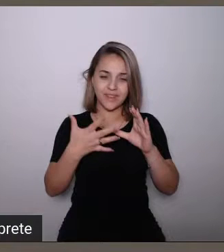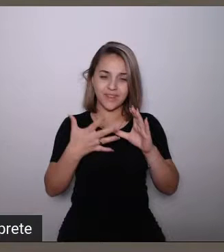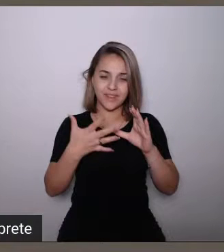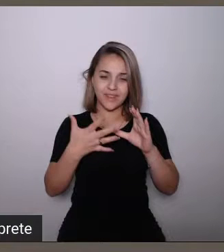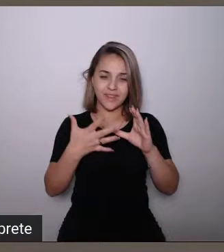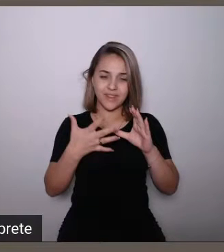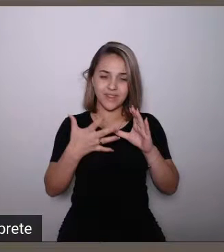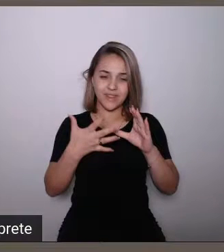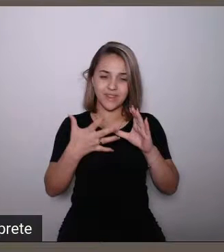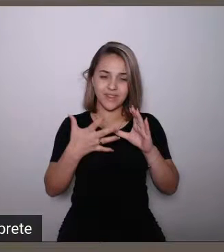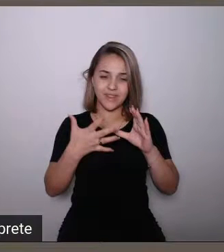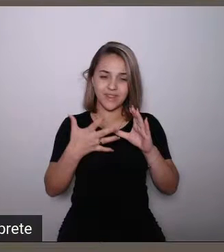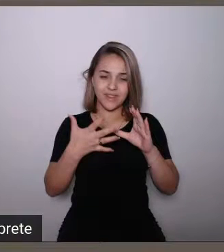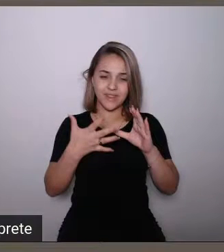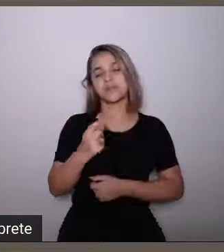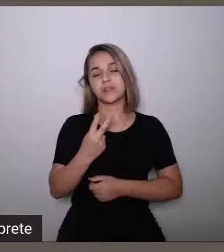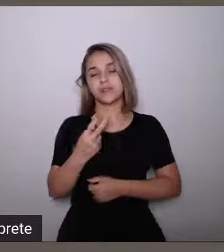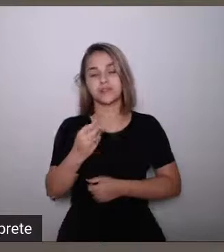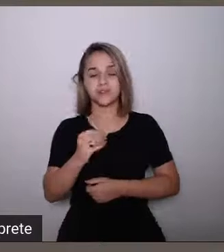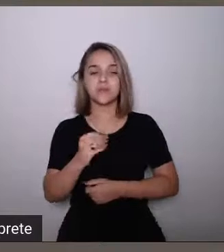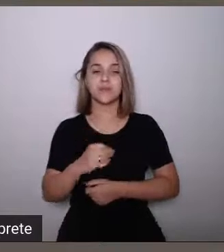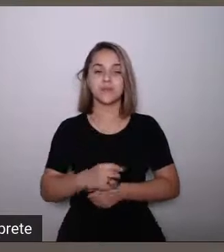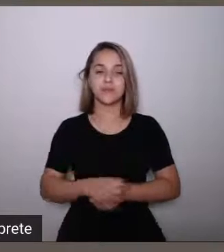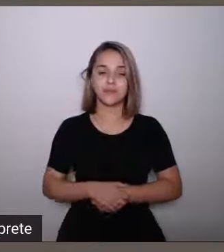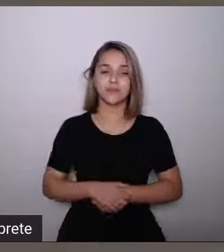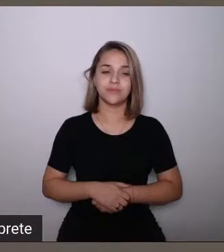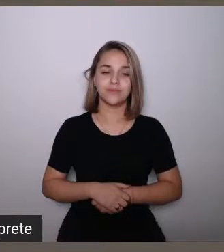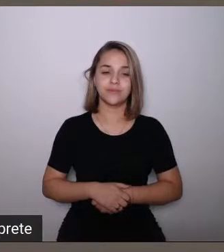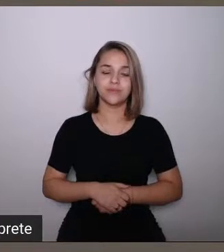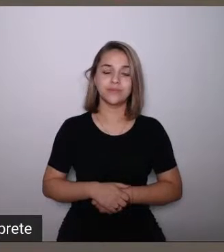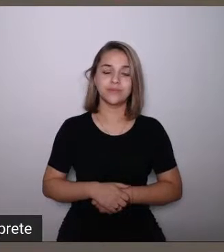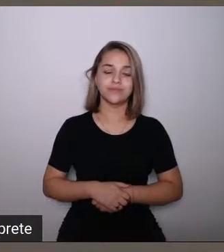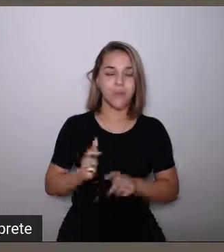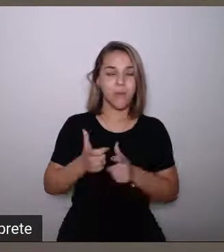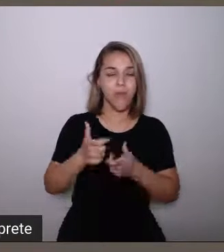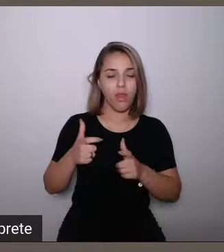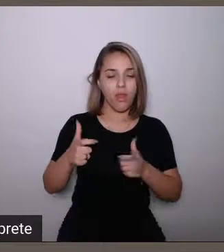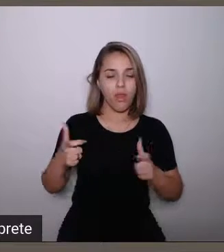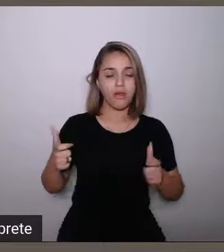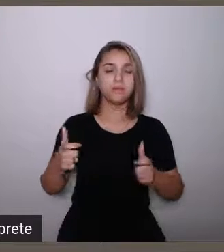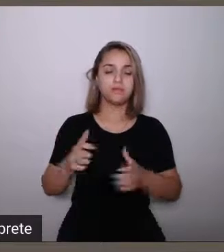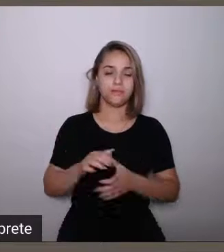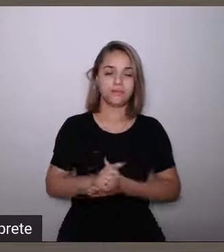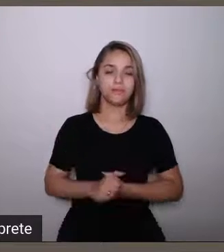o fenômeno da cavação, né? Que